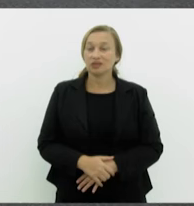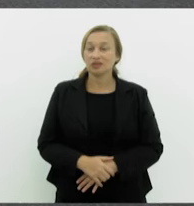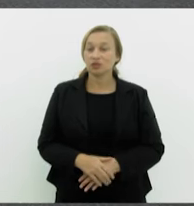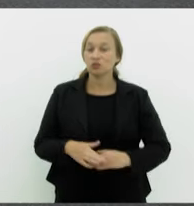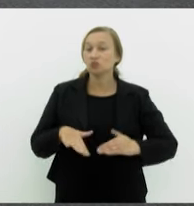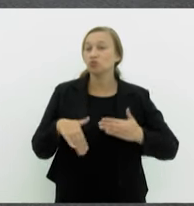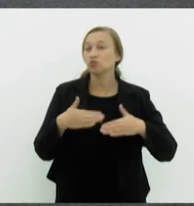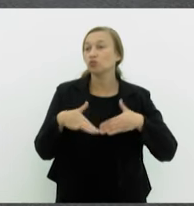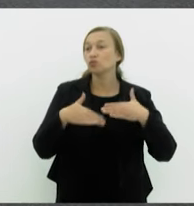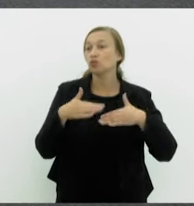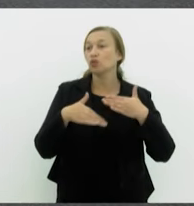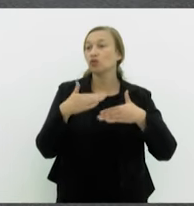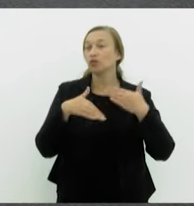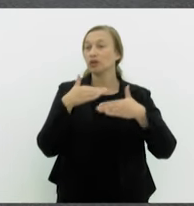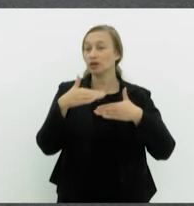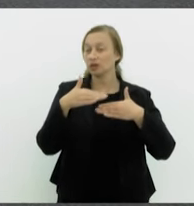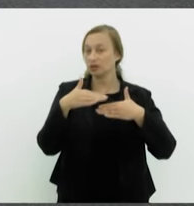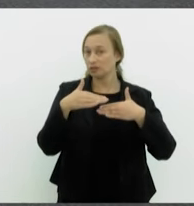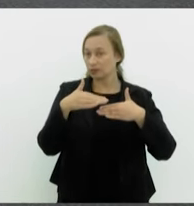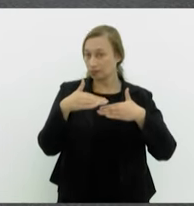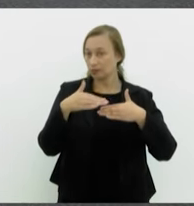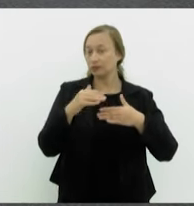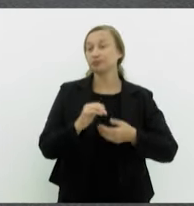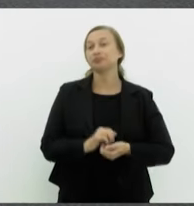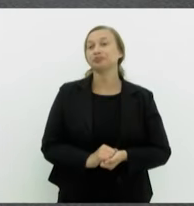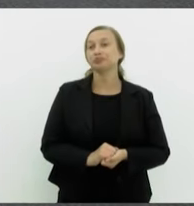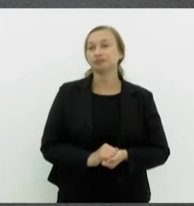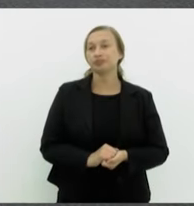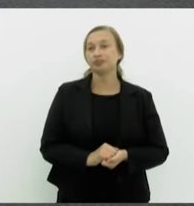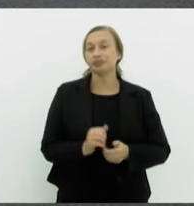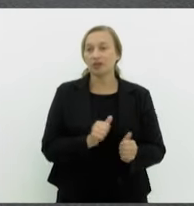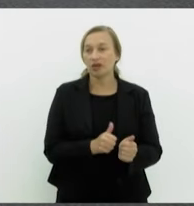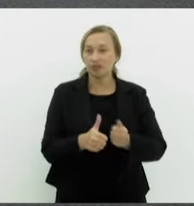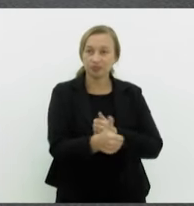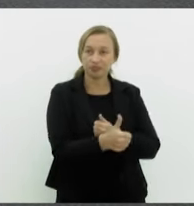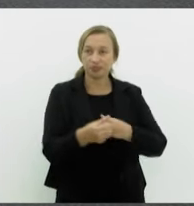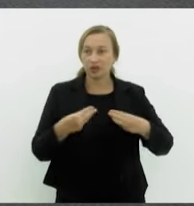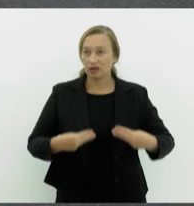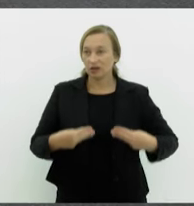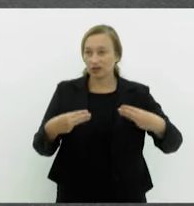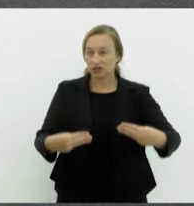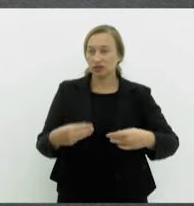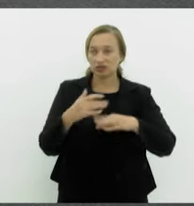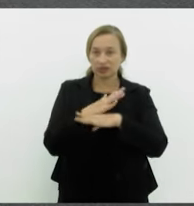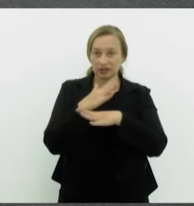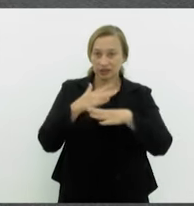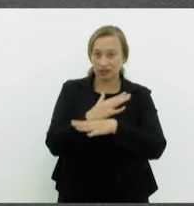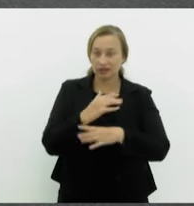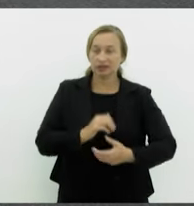desempenho a contento à frente do Ministério das Cidades.